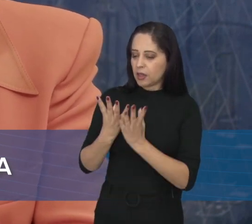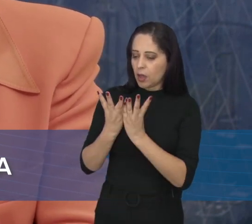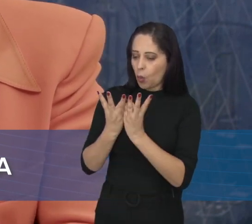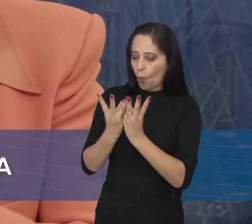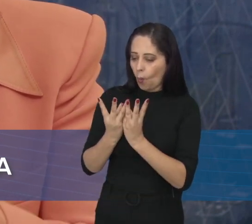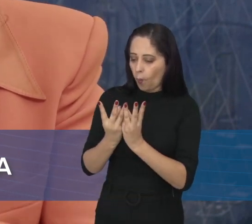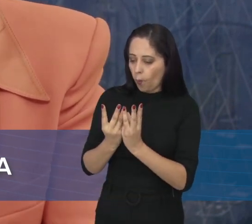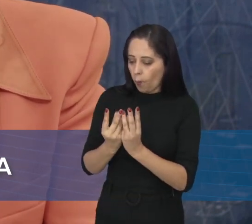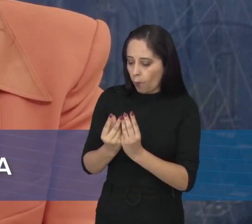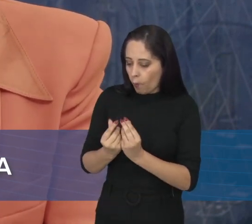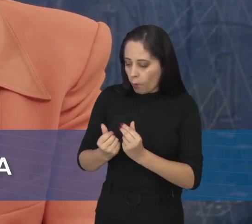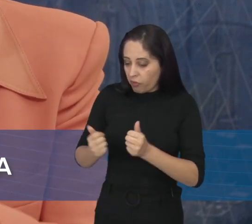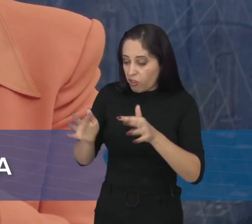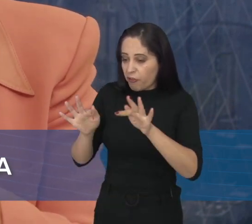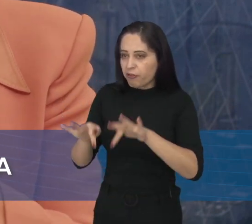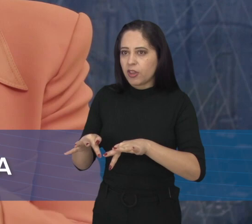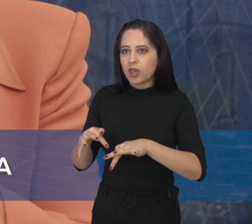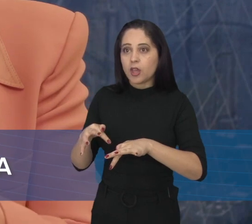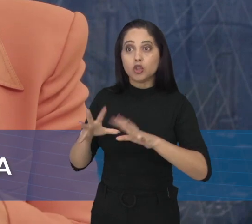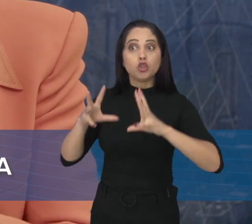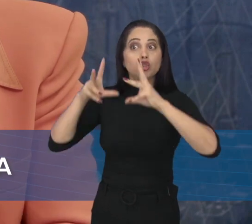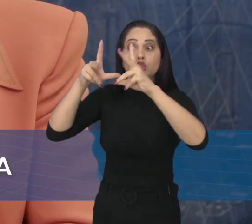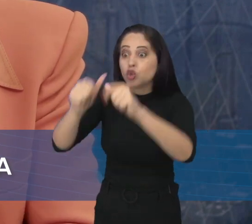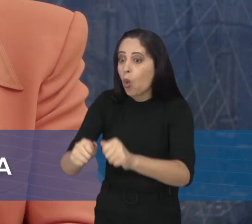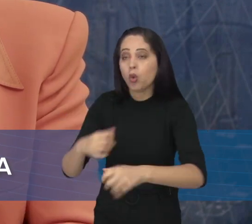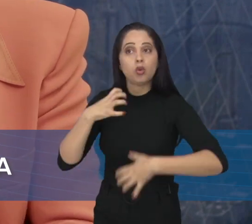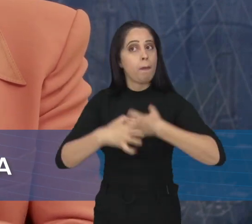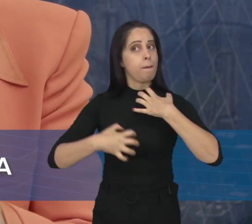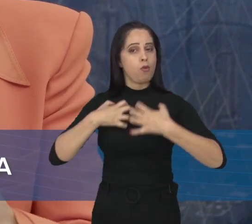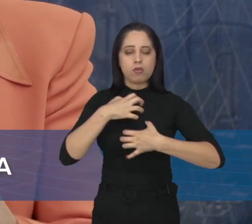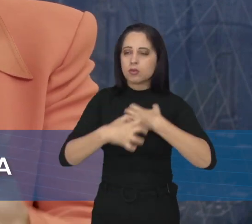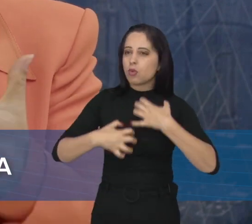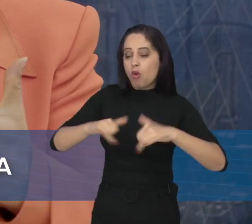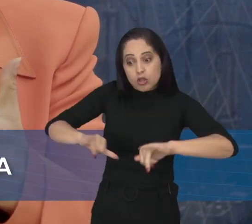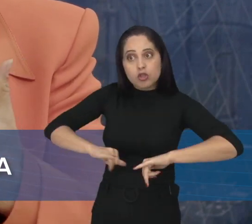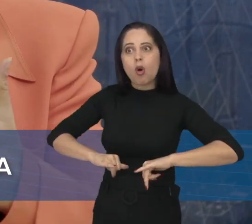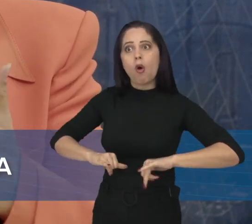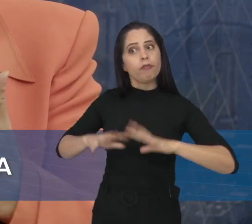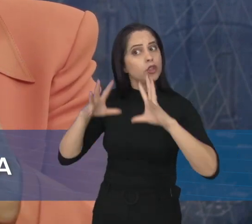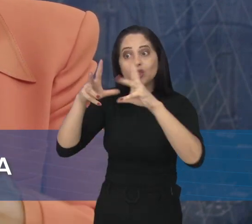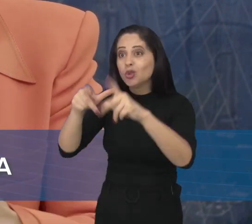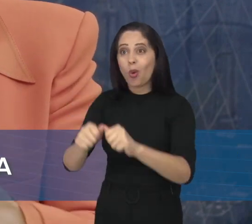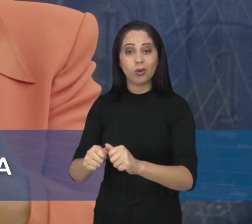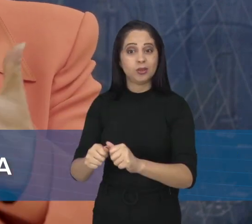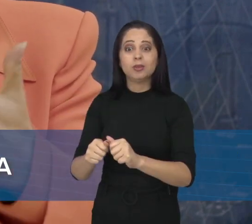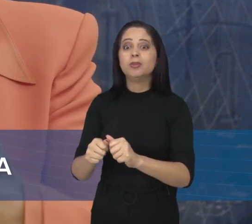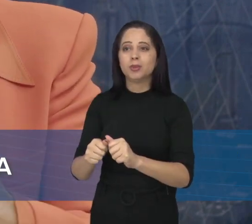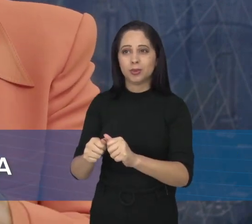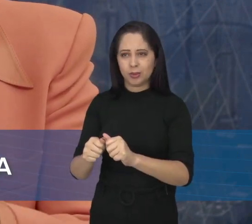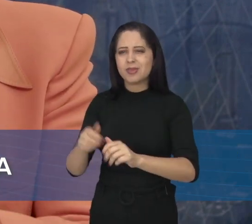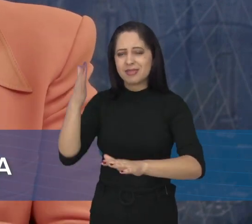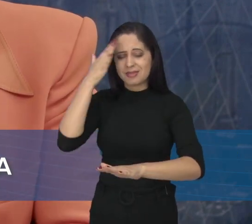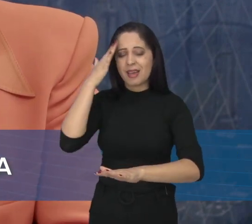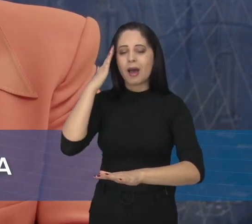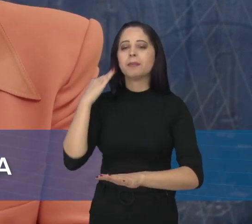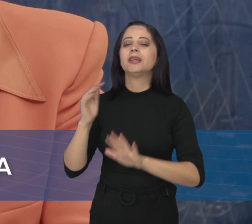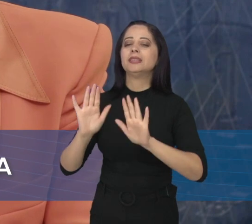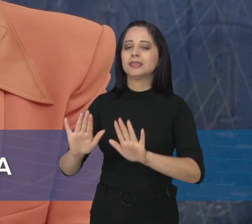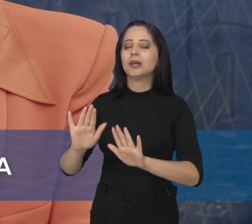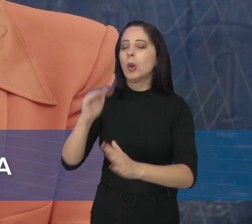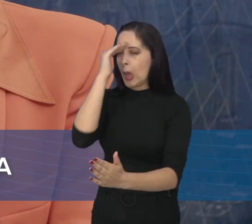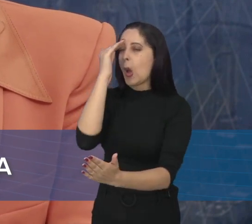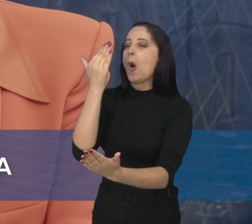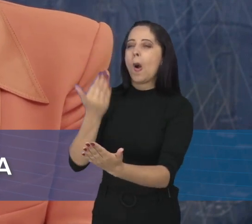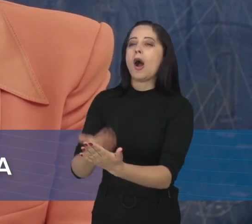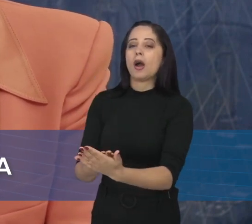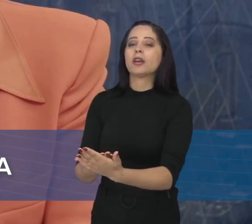angustie, não há quem não sofra, não há quem não sinta dor, não há quem não sinta aquele muro enorme diante de si. Então eu acredito